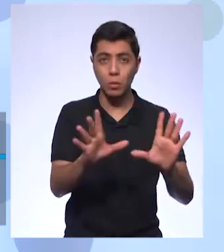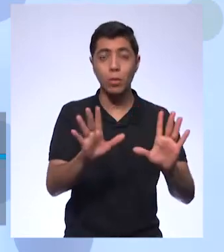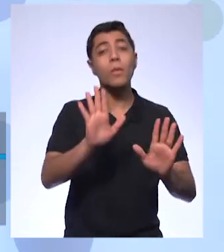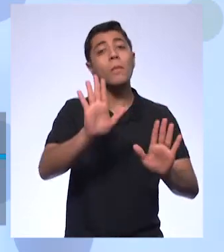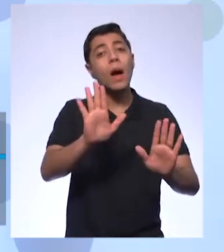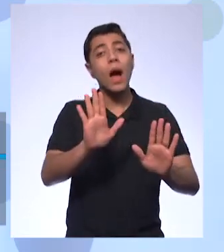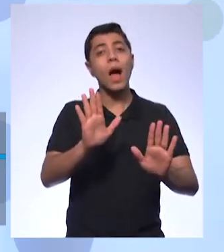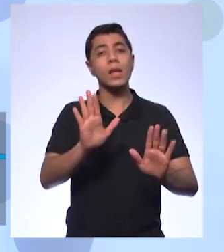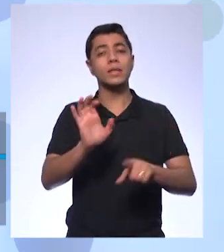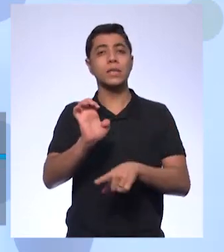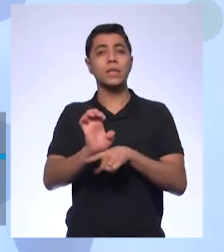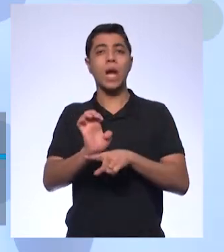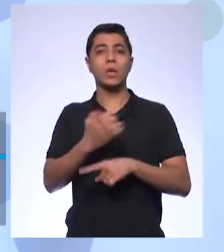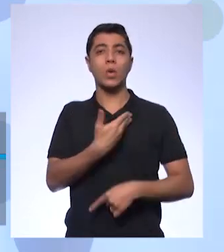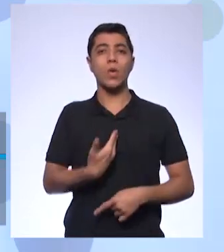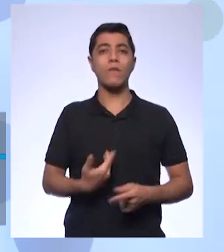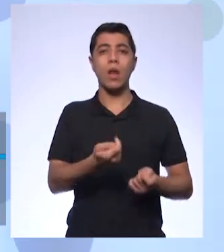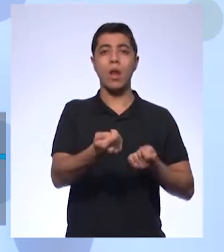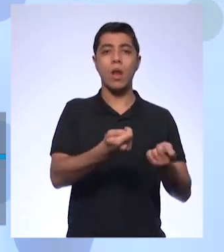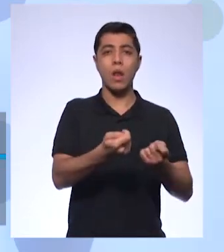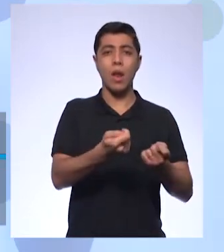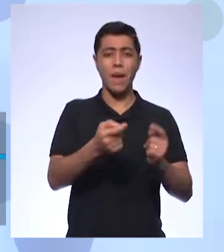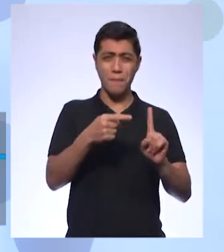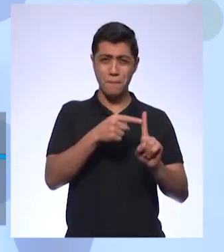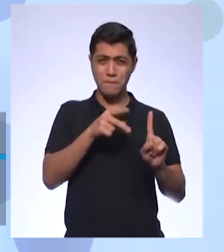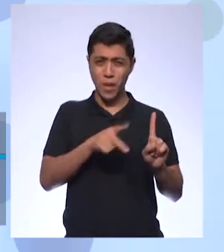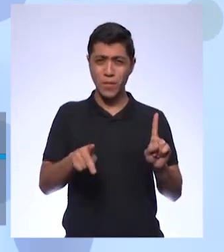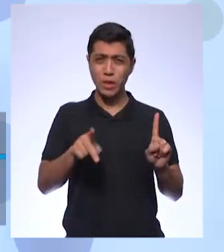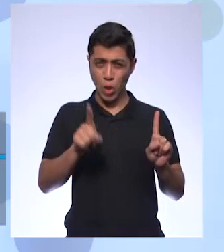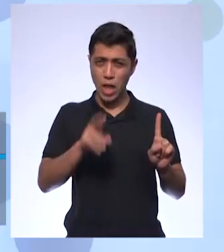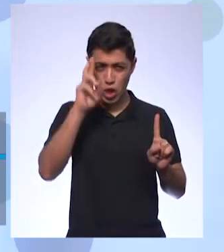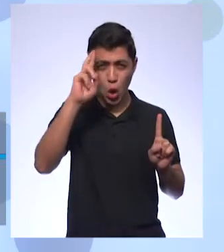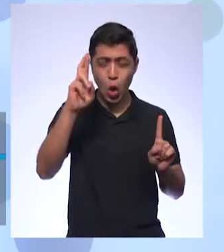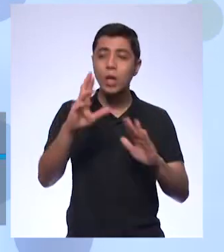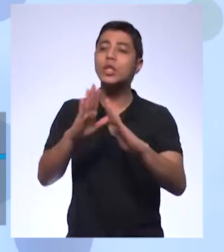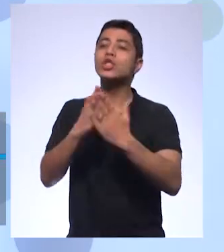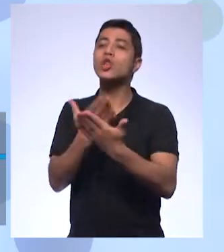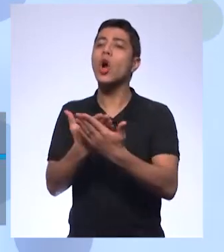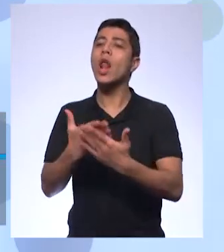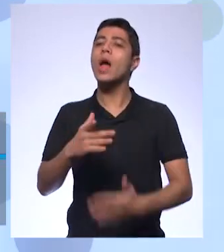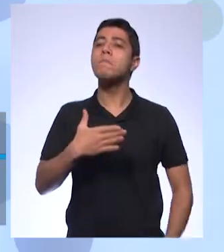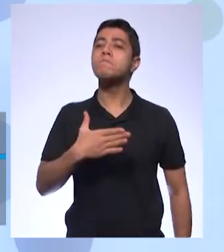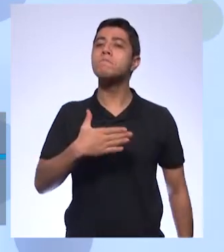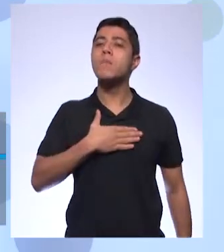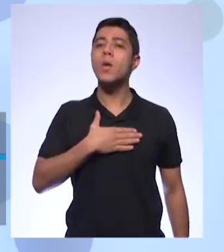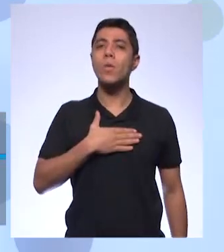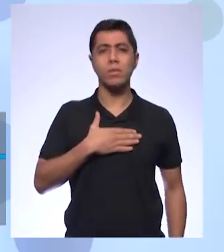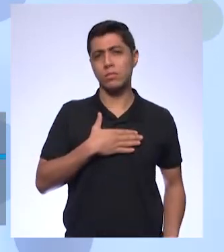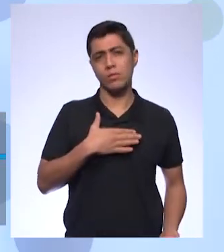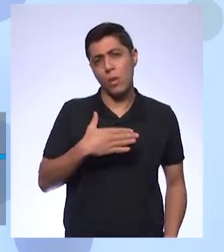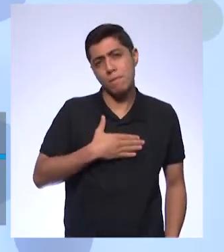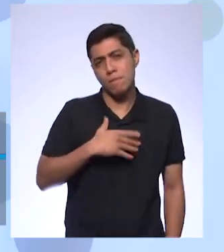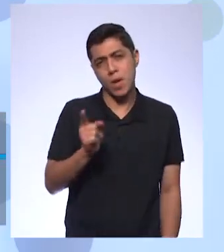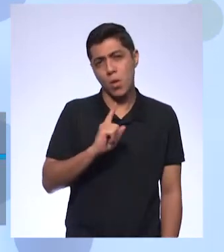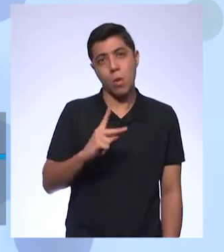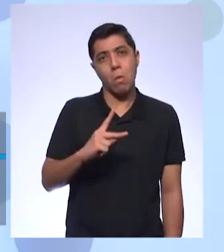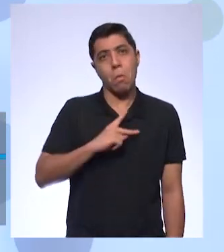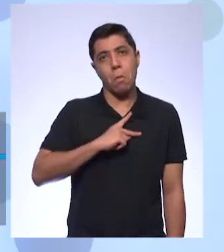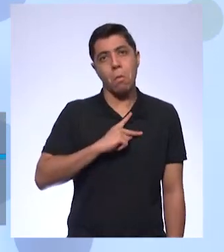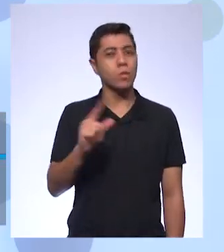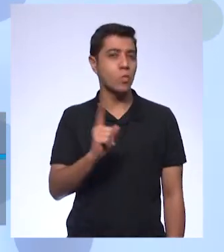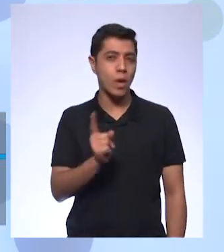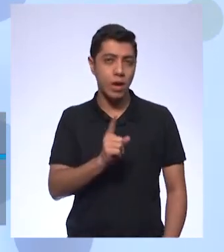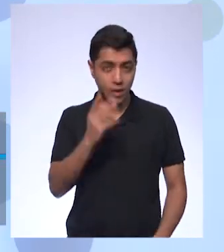do estado. Então, o professor não é o dono da escola, né? A escola é da sociedade, assim como nós não somos donos desse estúdio. Só para